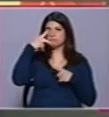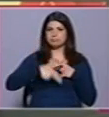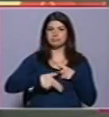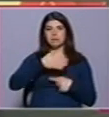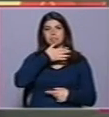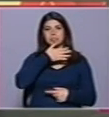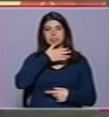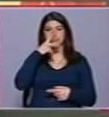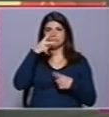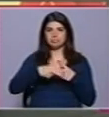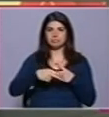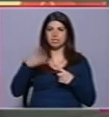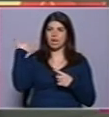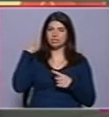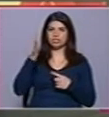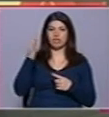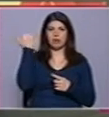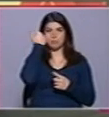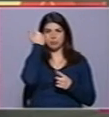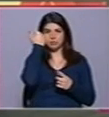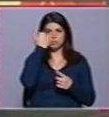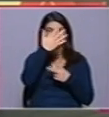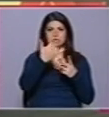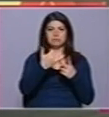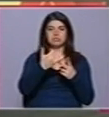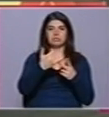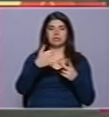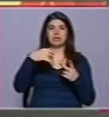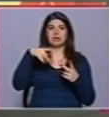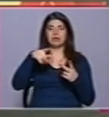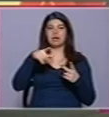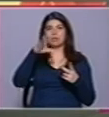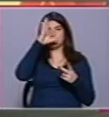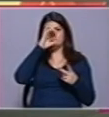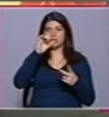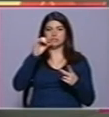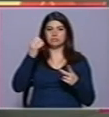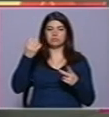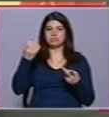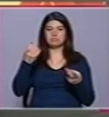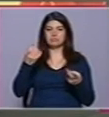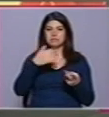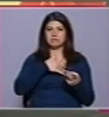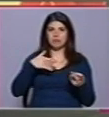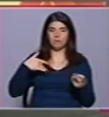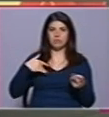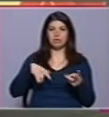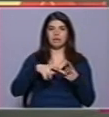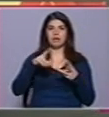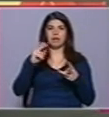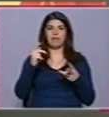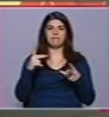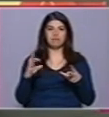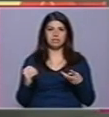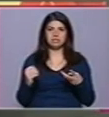Já foi com o Passos Coelho, com o Rel, com o Ministro da Saúde, e agora eles não gostam e começam a